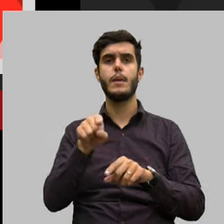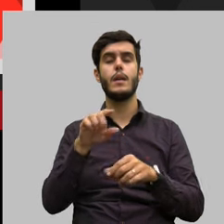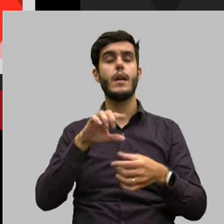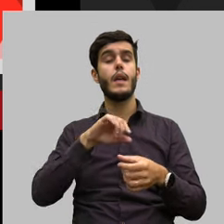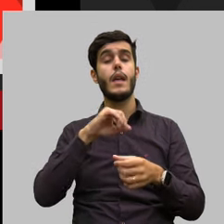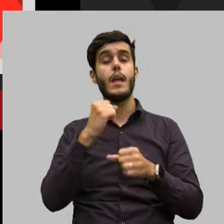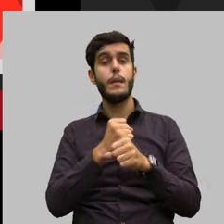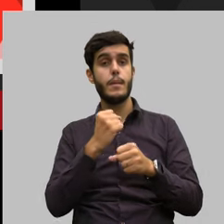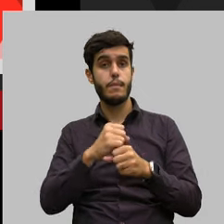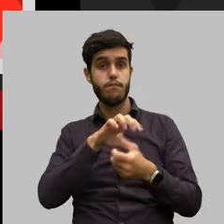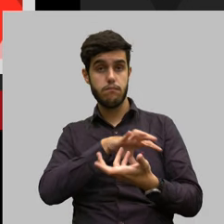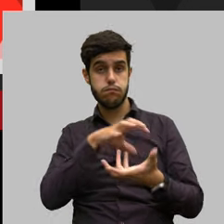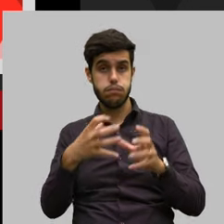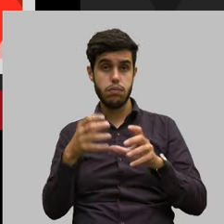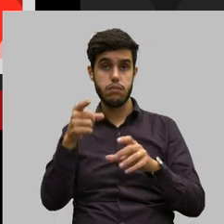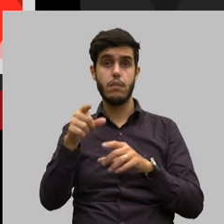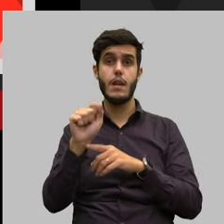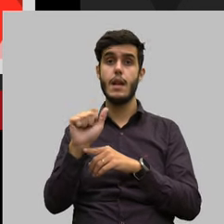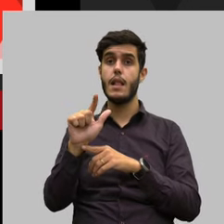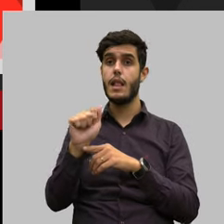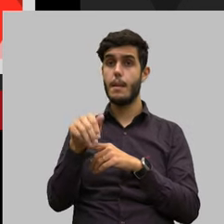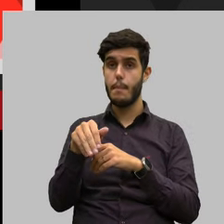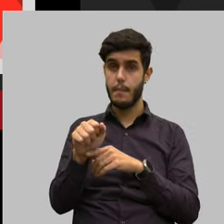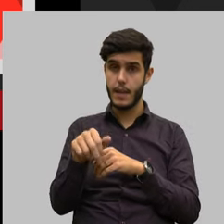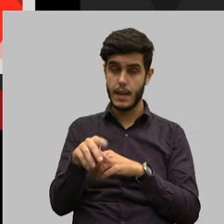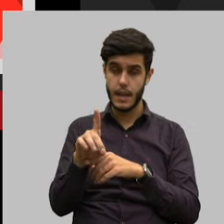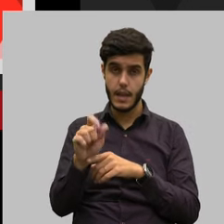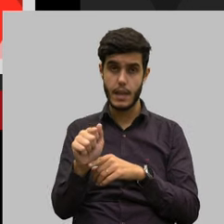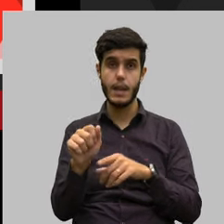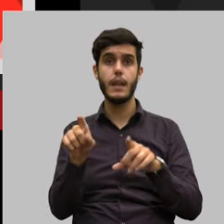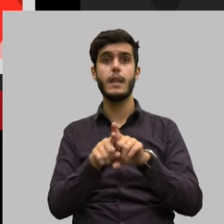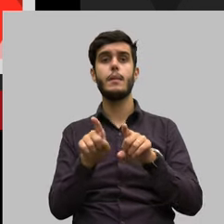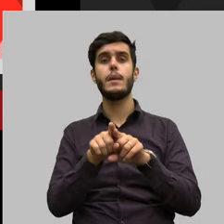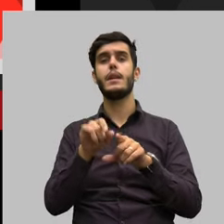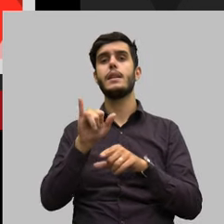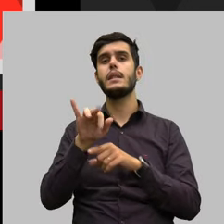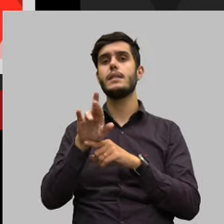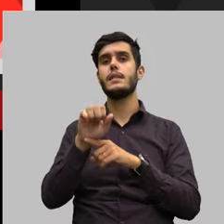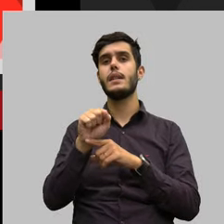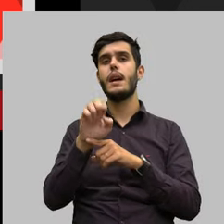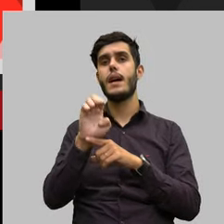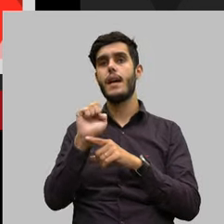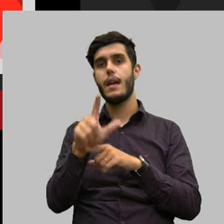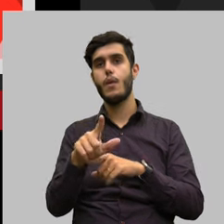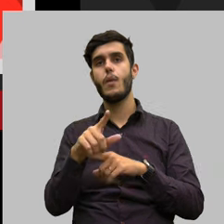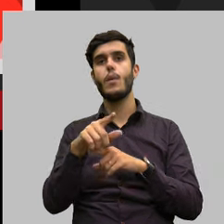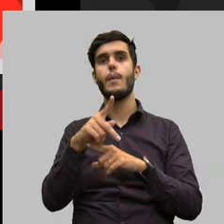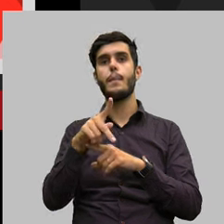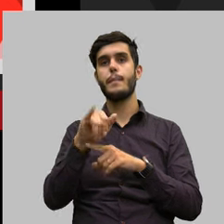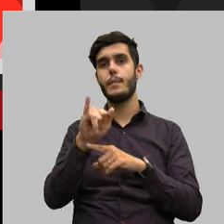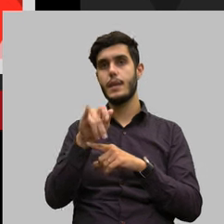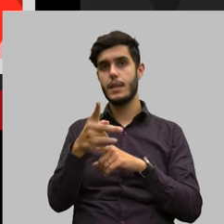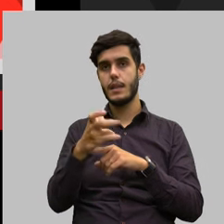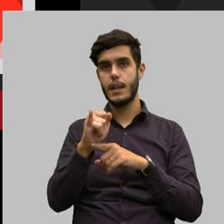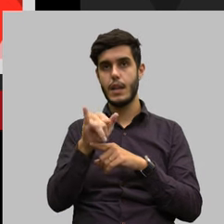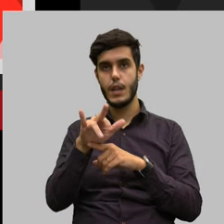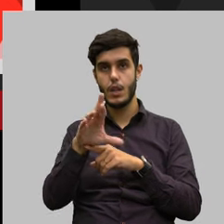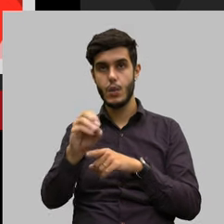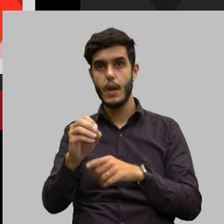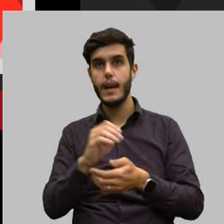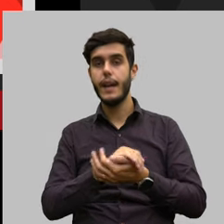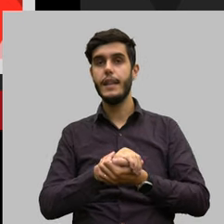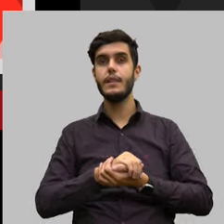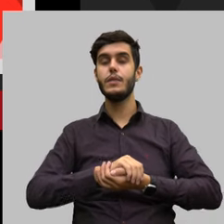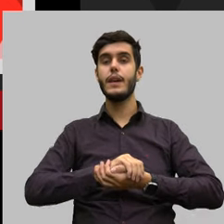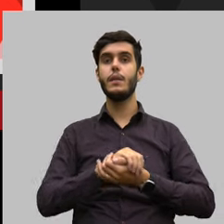do hospital de Governador vador Israel Pinheiro a gente teve renovação de contrato de